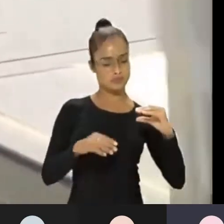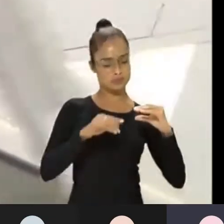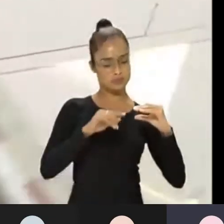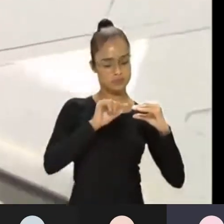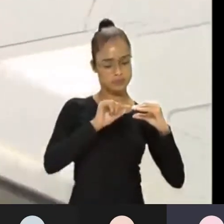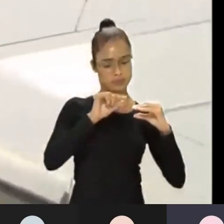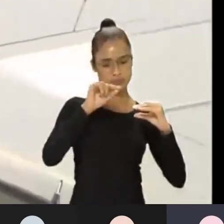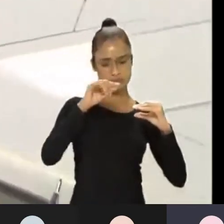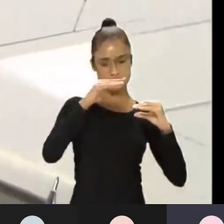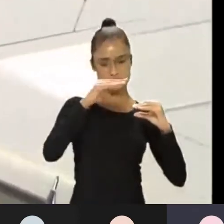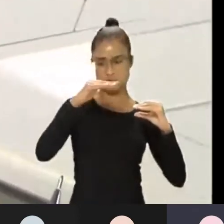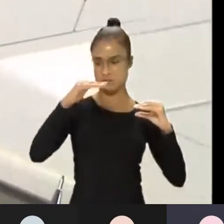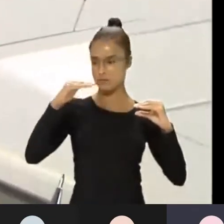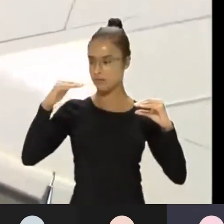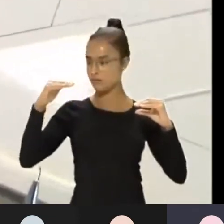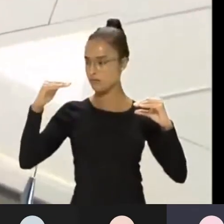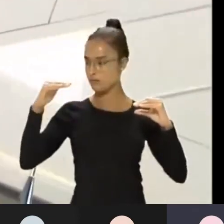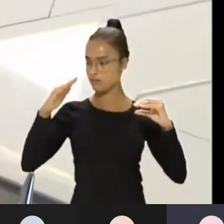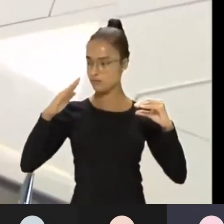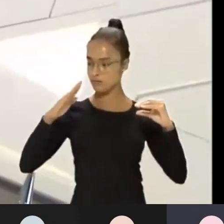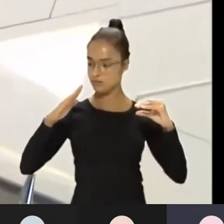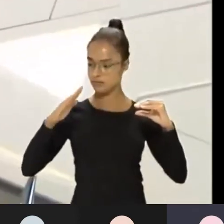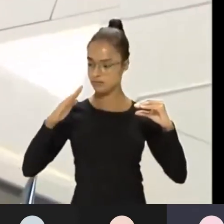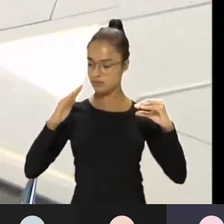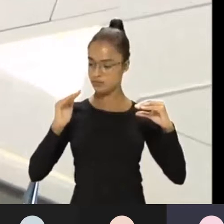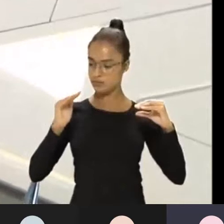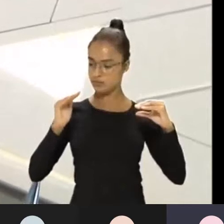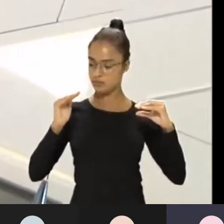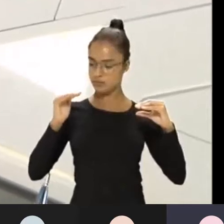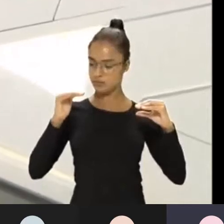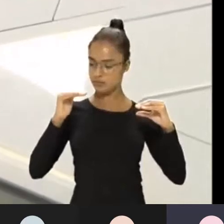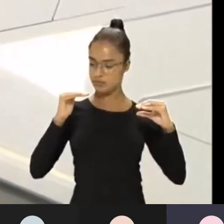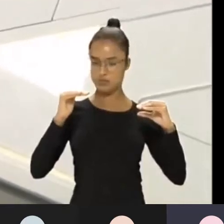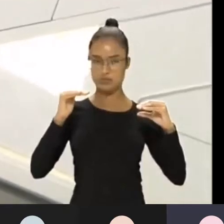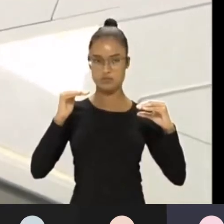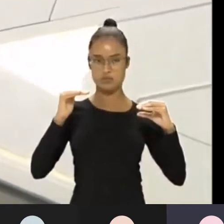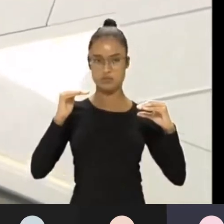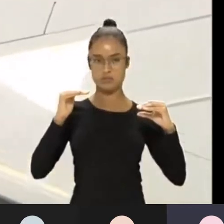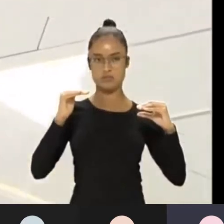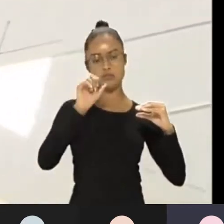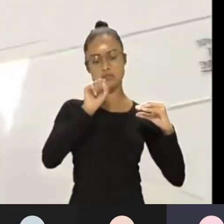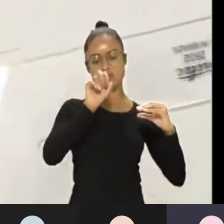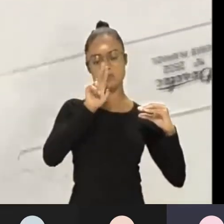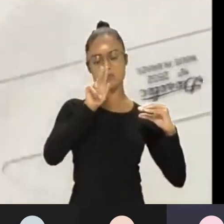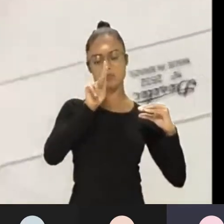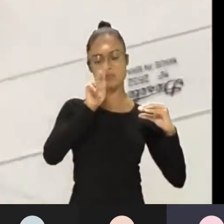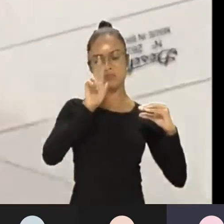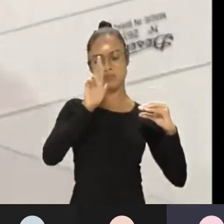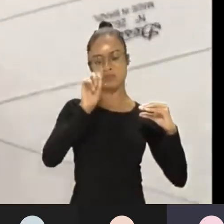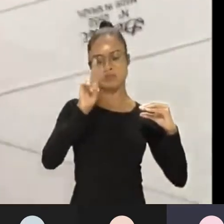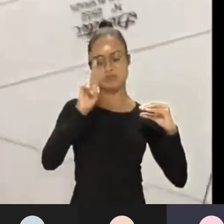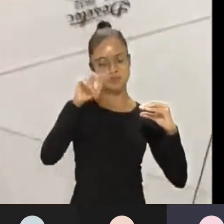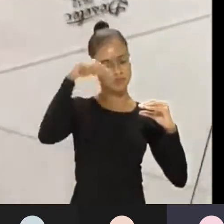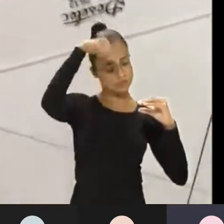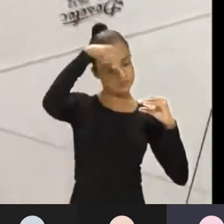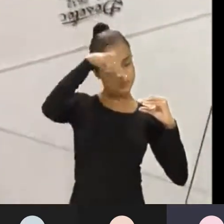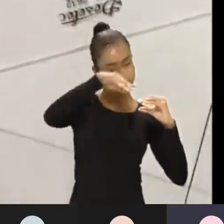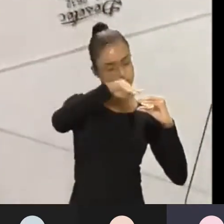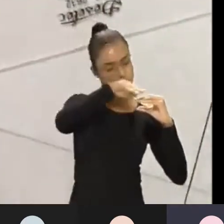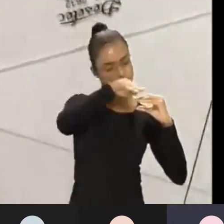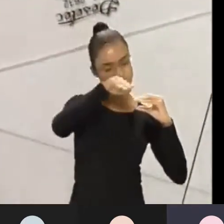Essa parte superior eu tenho que tirar a medida. Então, tem 1,5 também. E eu vou, então,